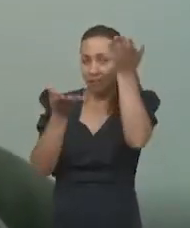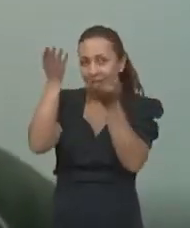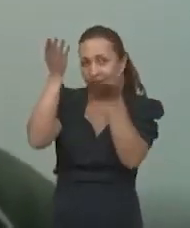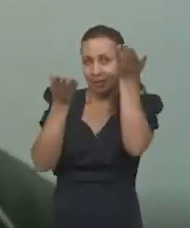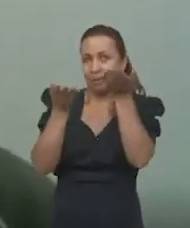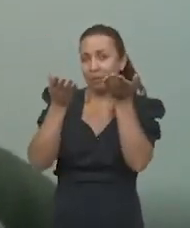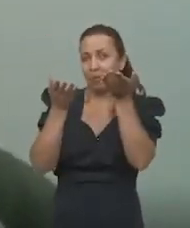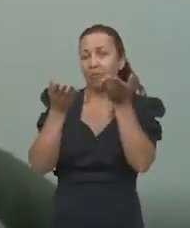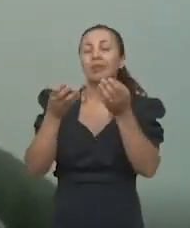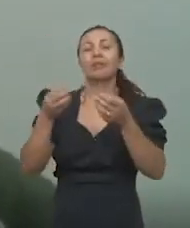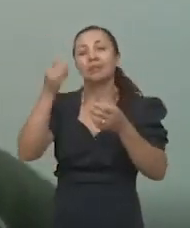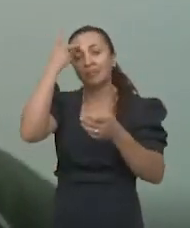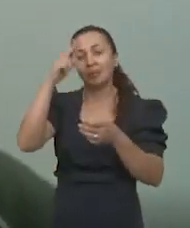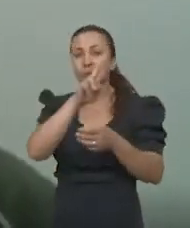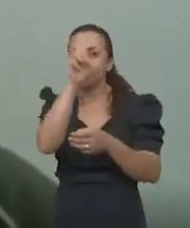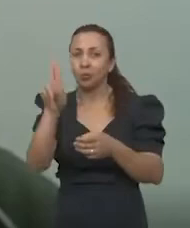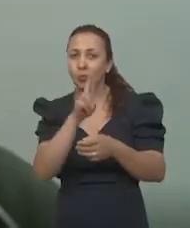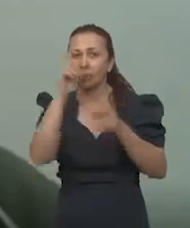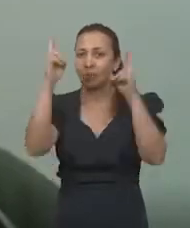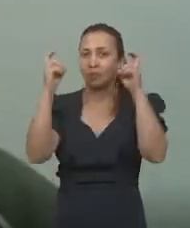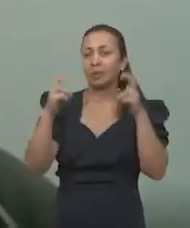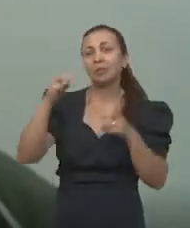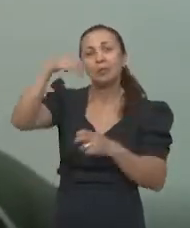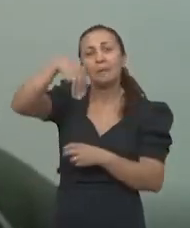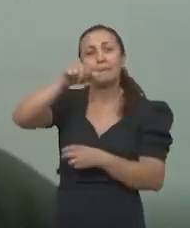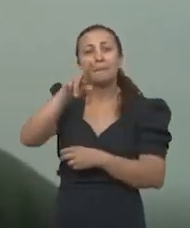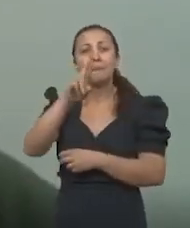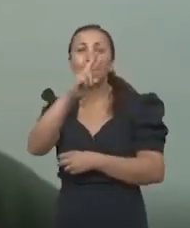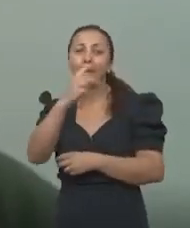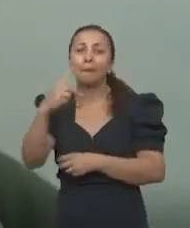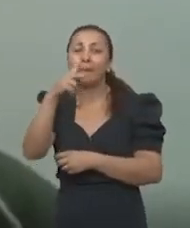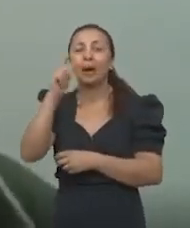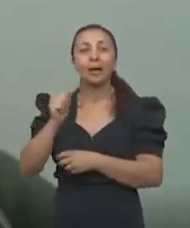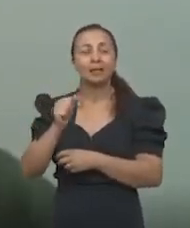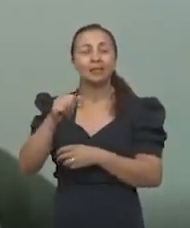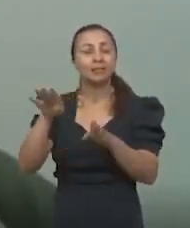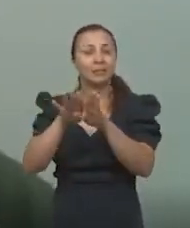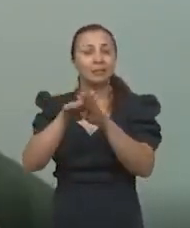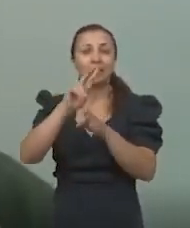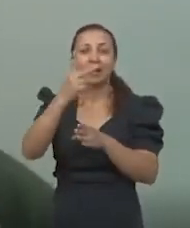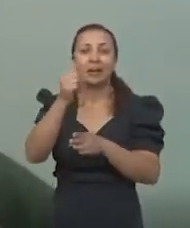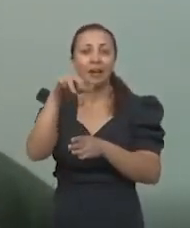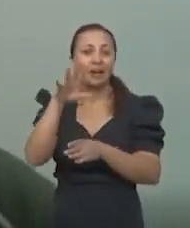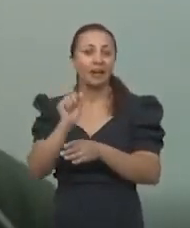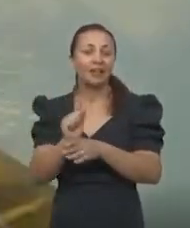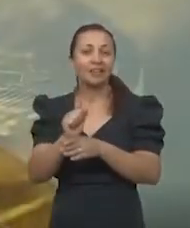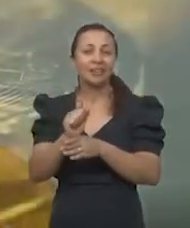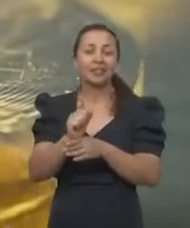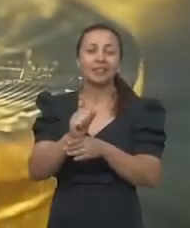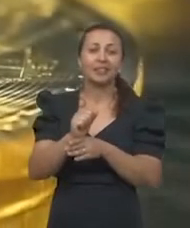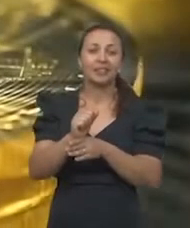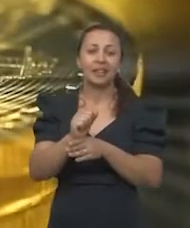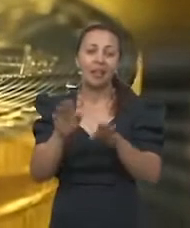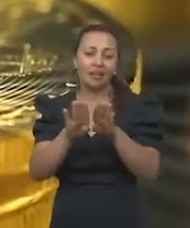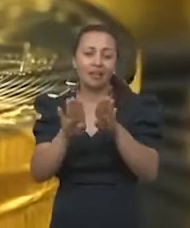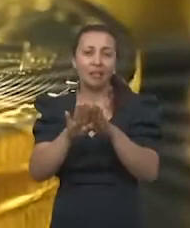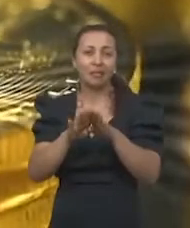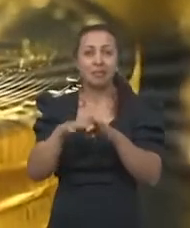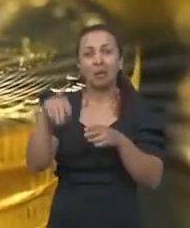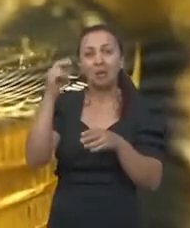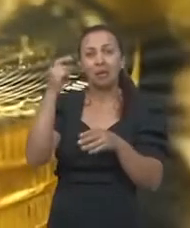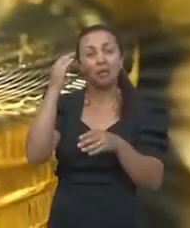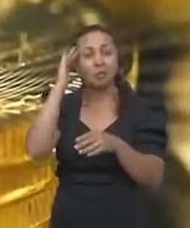que eu utilizo conceitos de Marx, conceitos de Hayek, né, que está na outra ponta ali do liberalismo, e